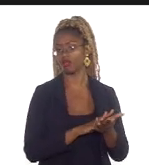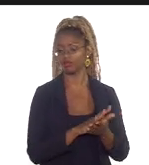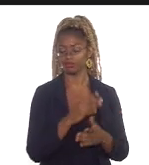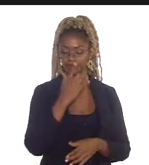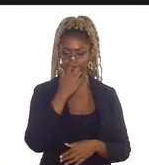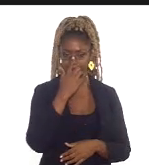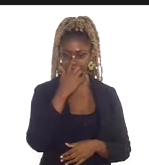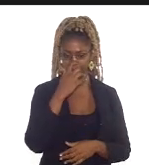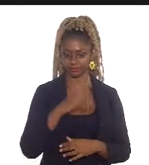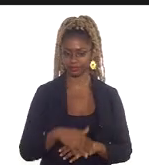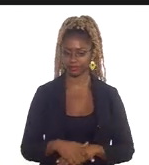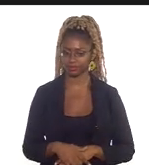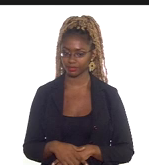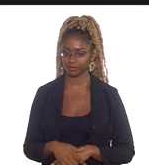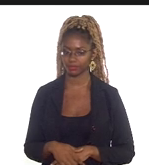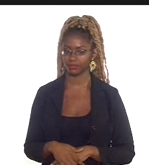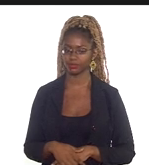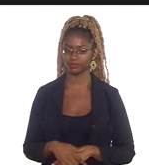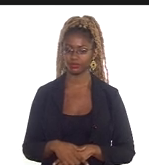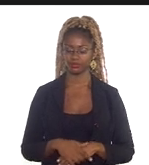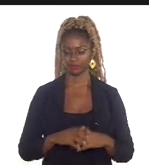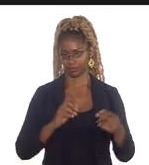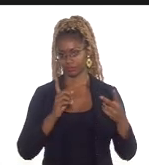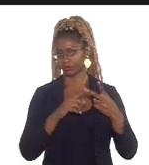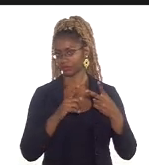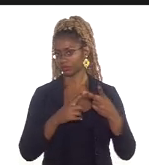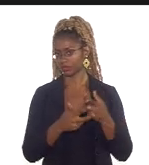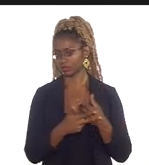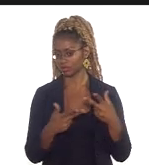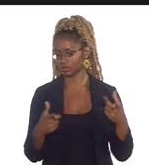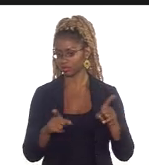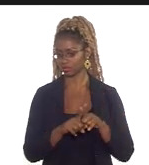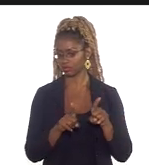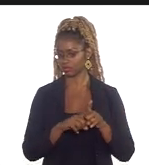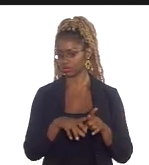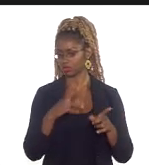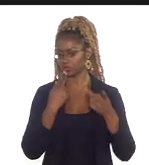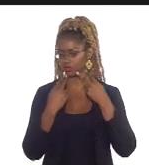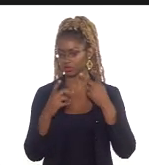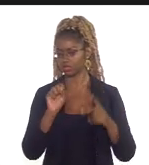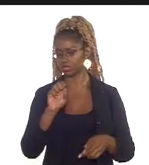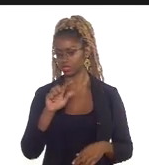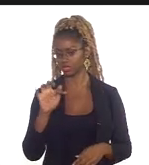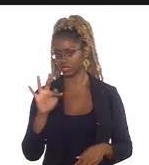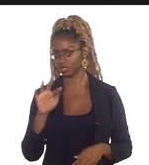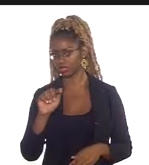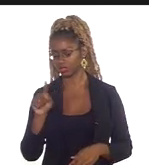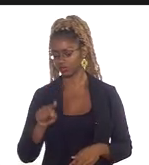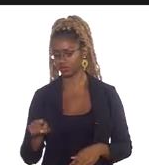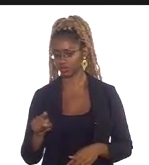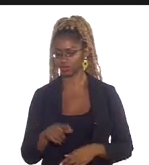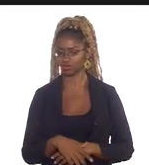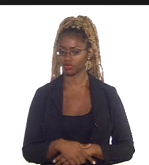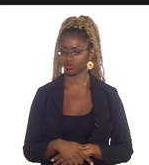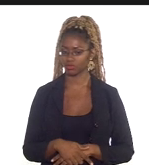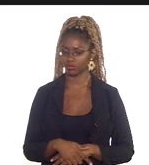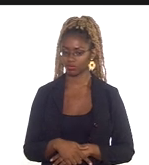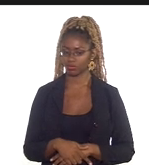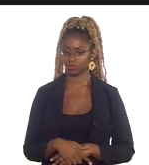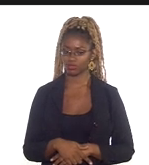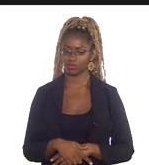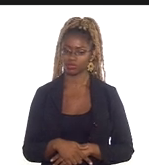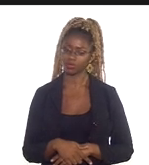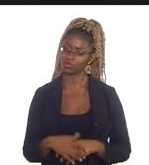prazo. Outro ponto levantado aí agora há pouco pela Cefaz. Bom, o prazo está aí 12